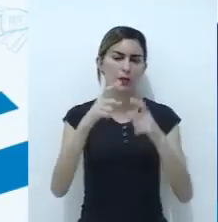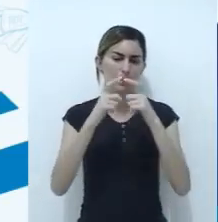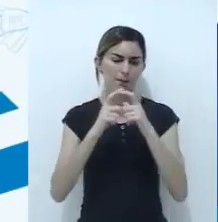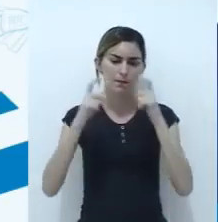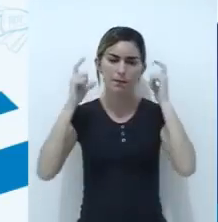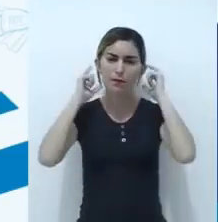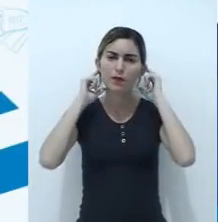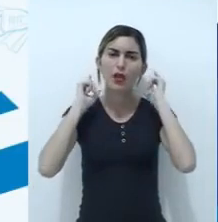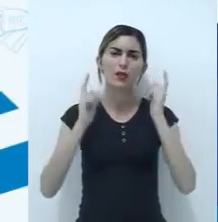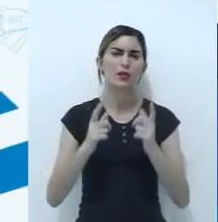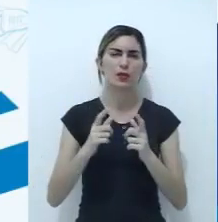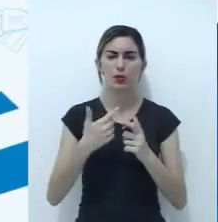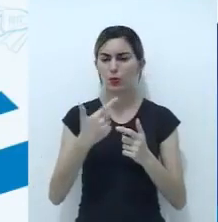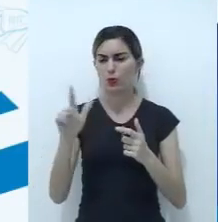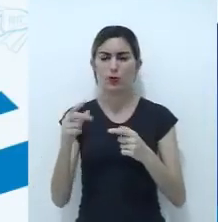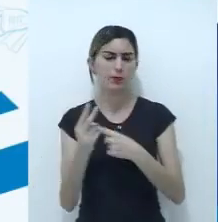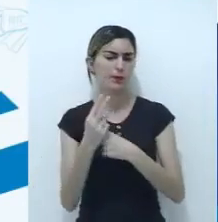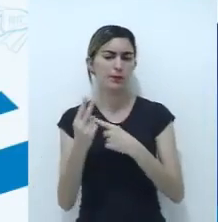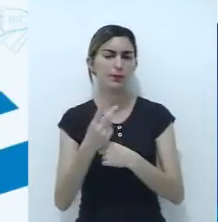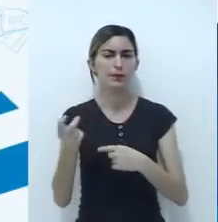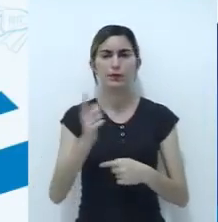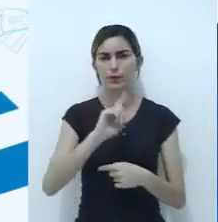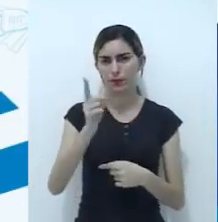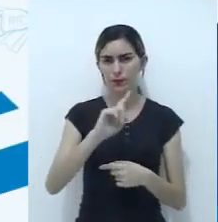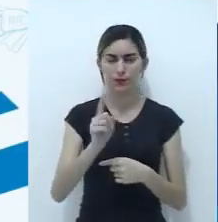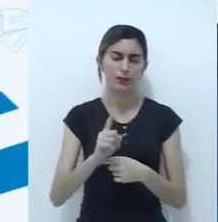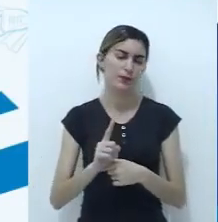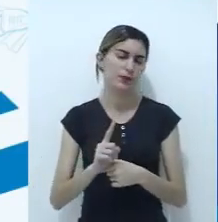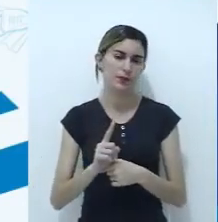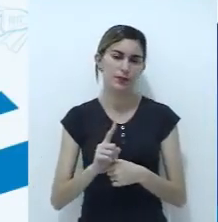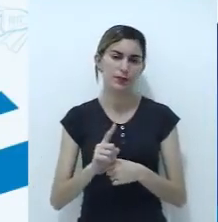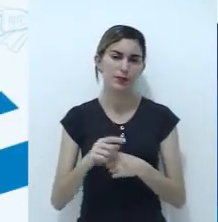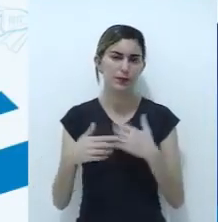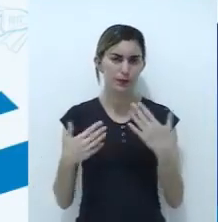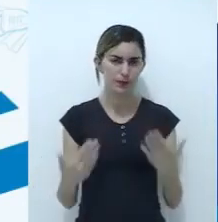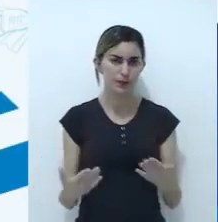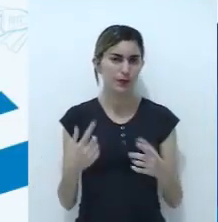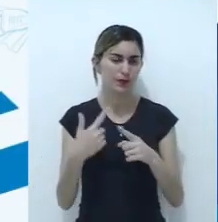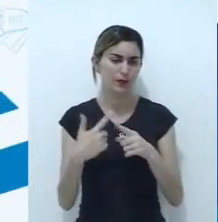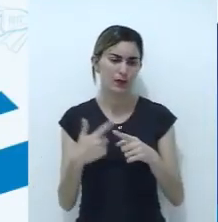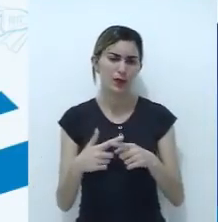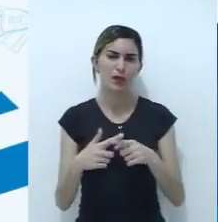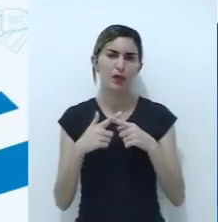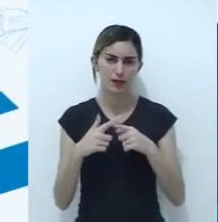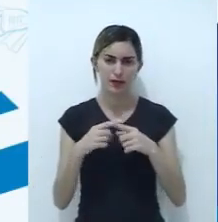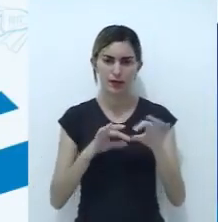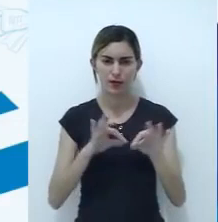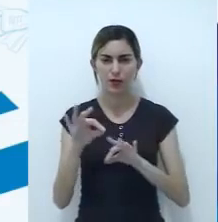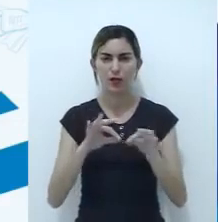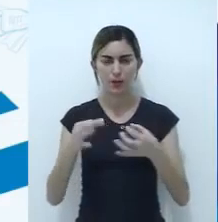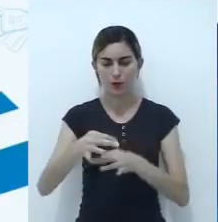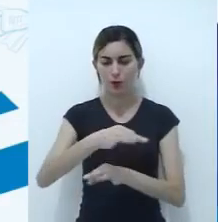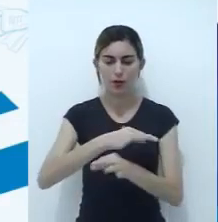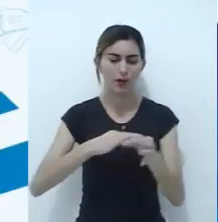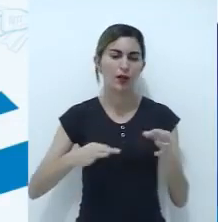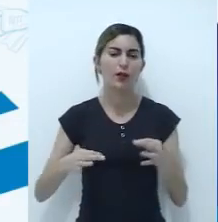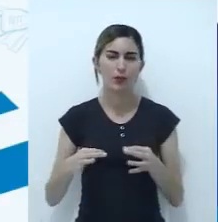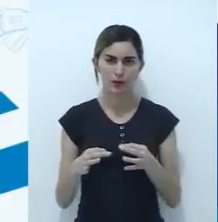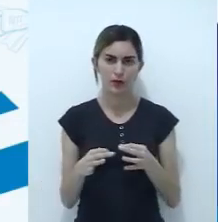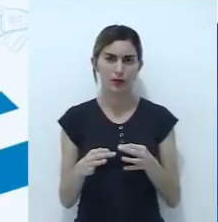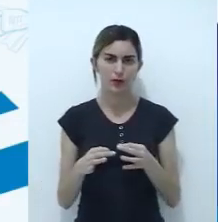porque uma máscara de TNT ela não vai me proteger o suficiente, né, por causa do arranjo das